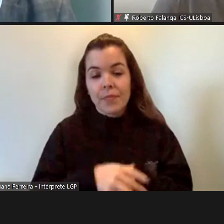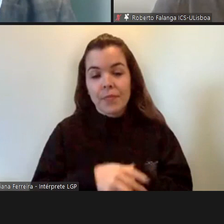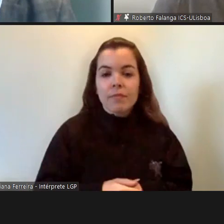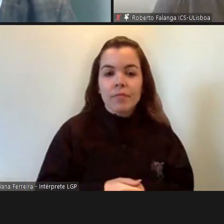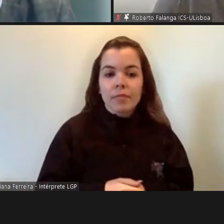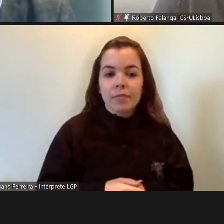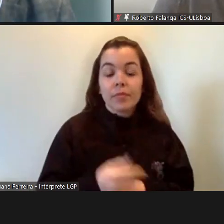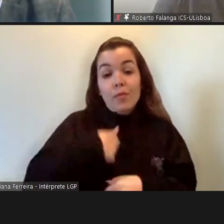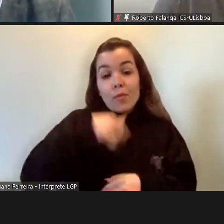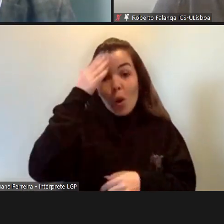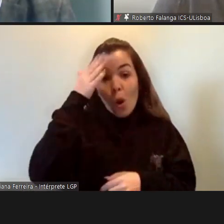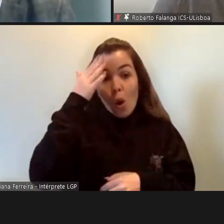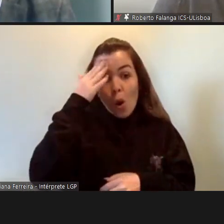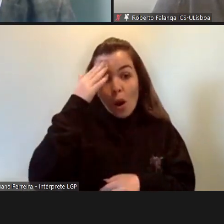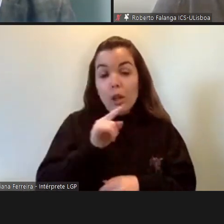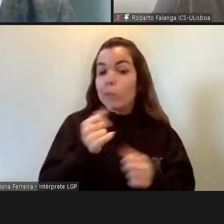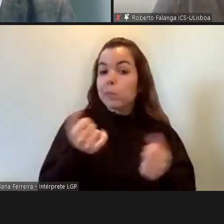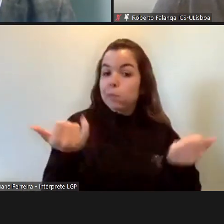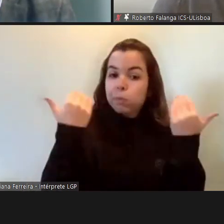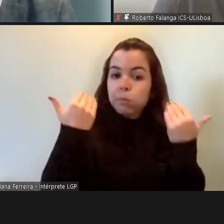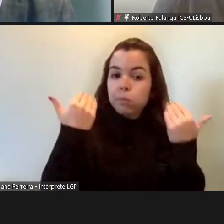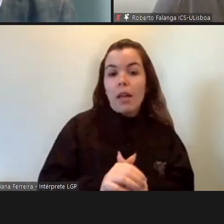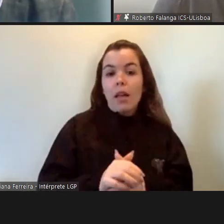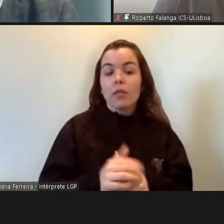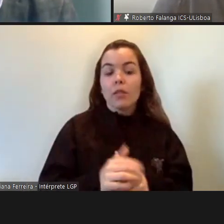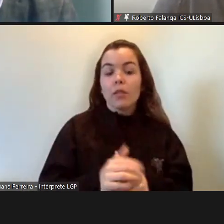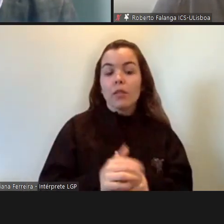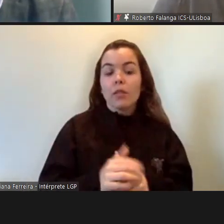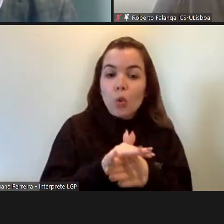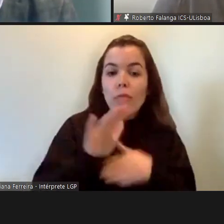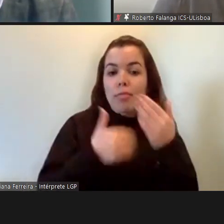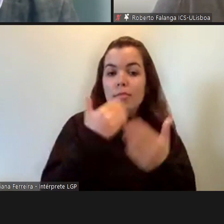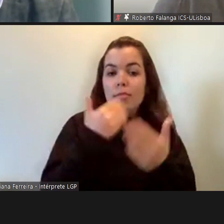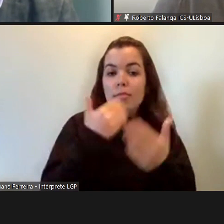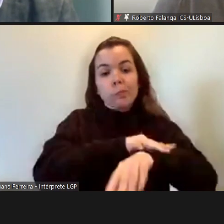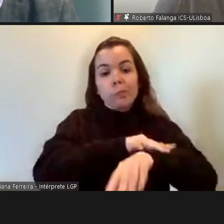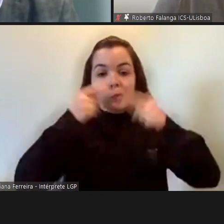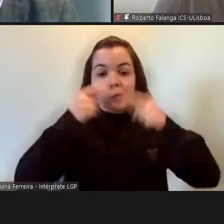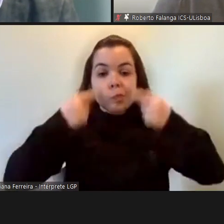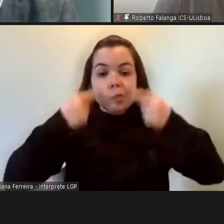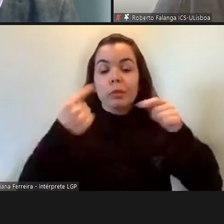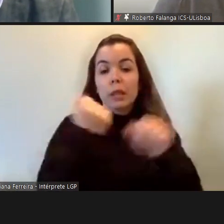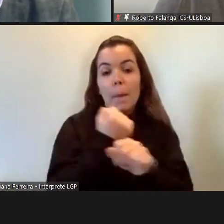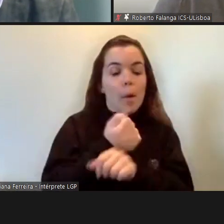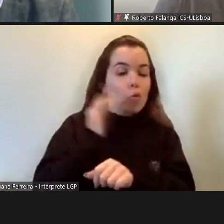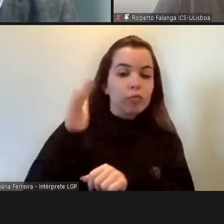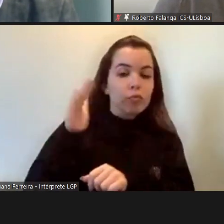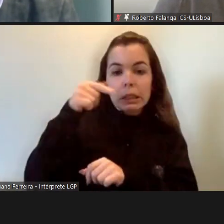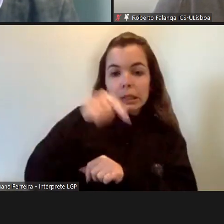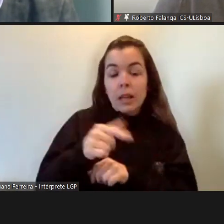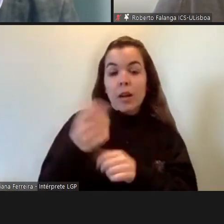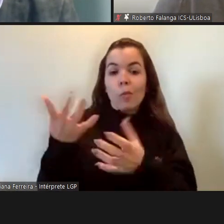acho que essa é uma mensagem importante, é que a administração pública tem um papel fundamental nisto, de trazer as